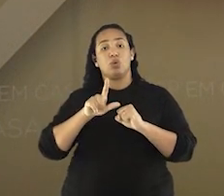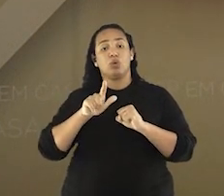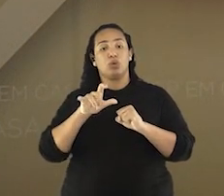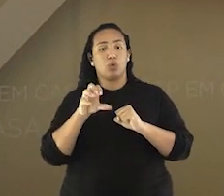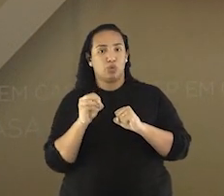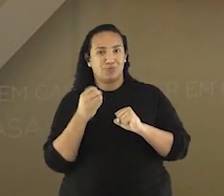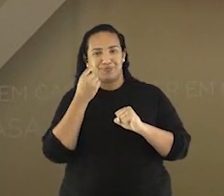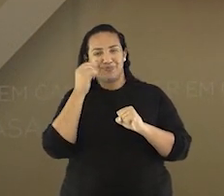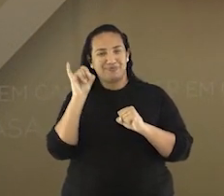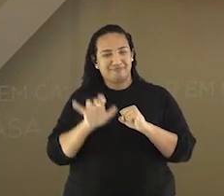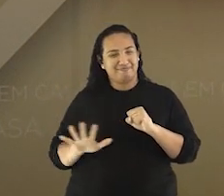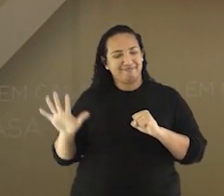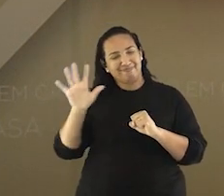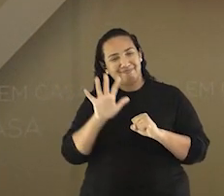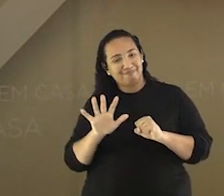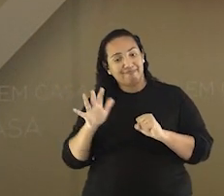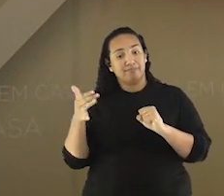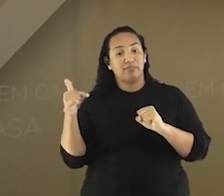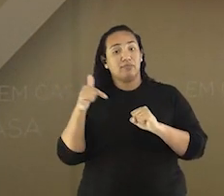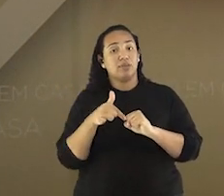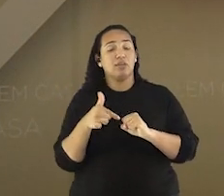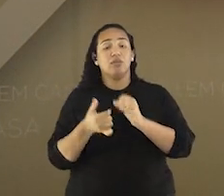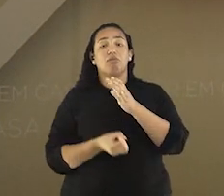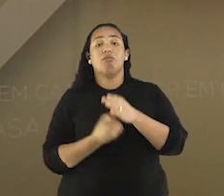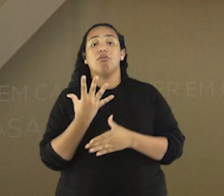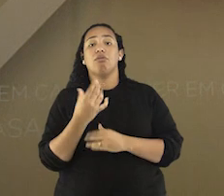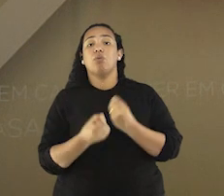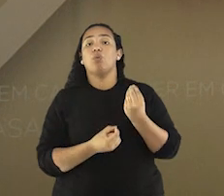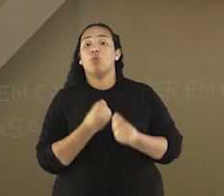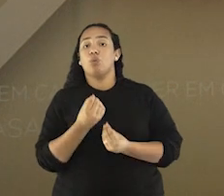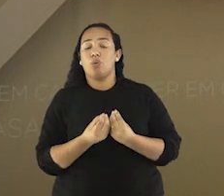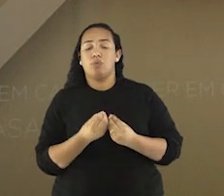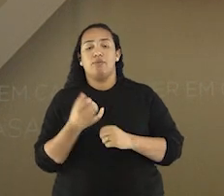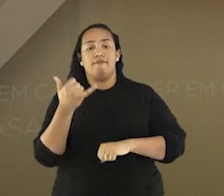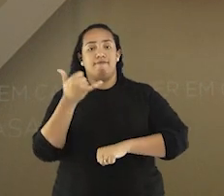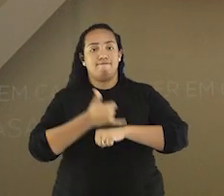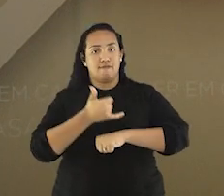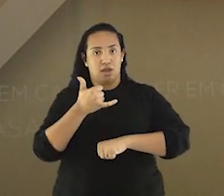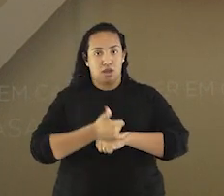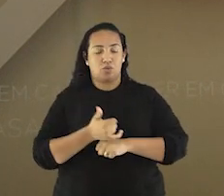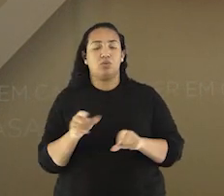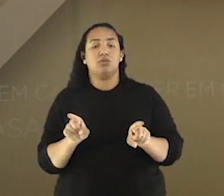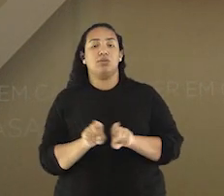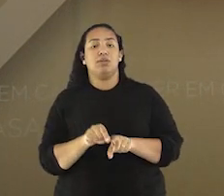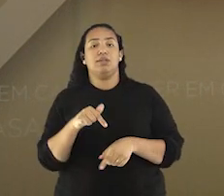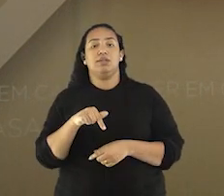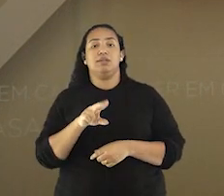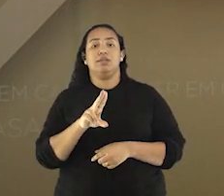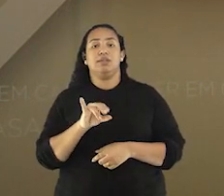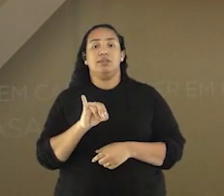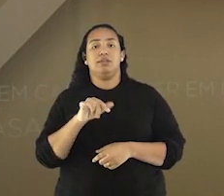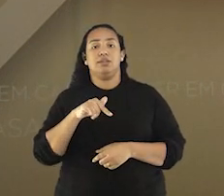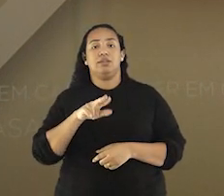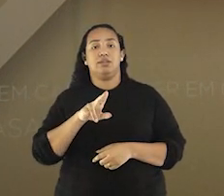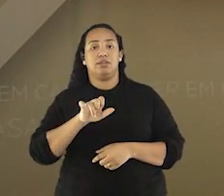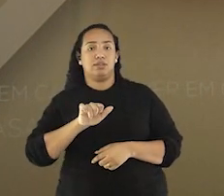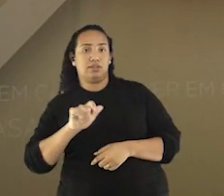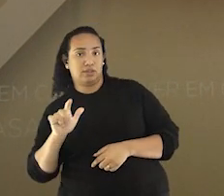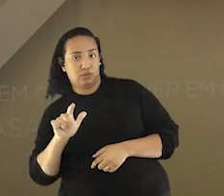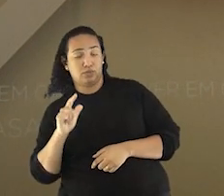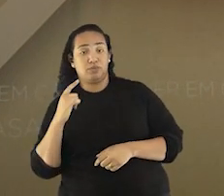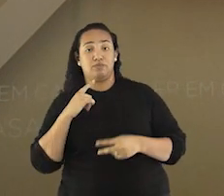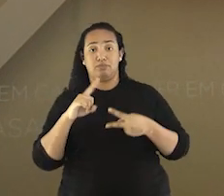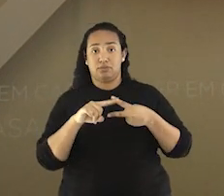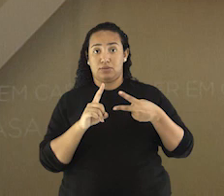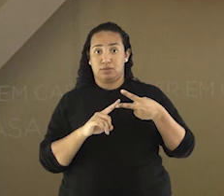aqui. Ele é basicamente formado por ferro e níquel, tá? Sendo dividido em núcleo externo e núcleo